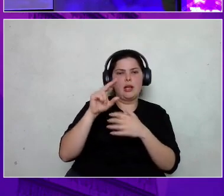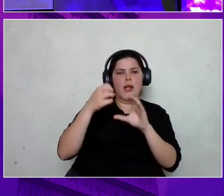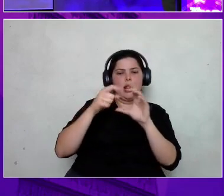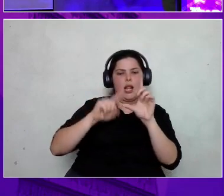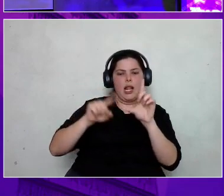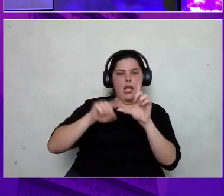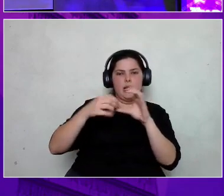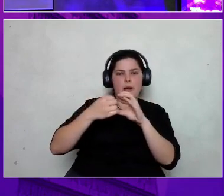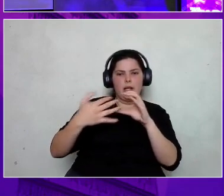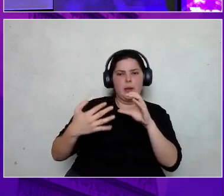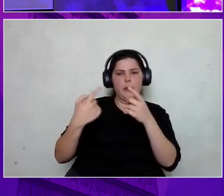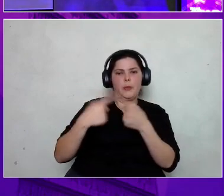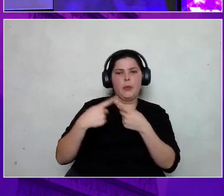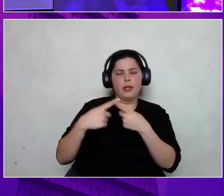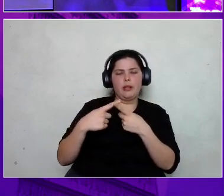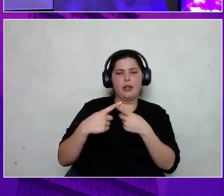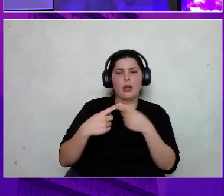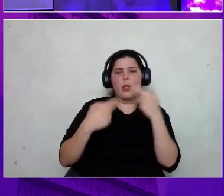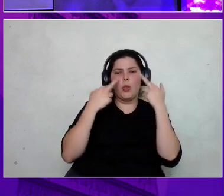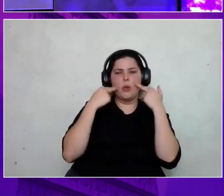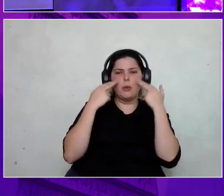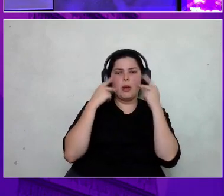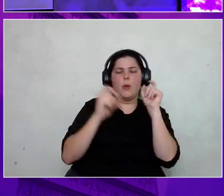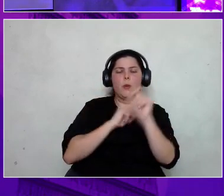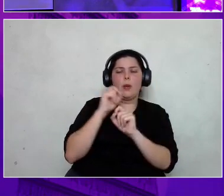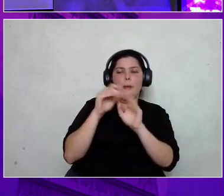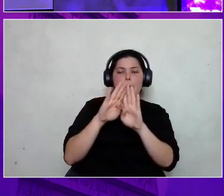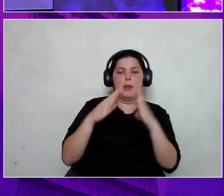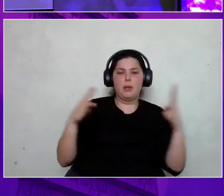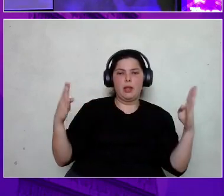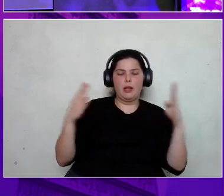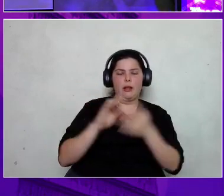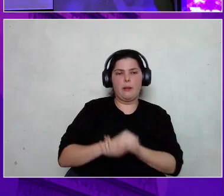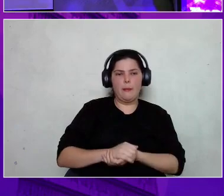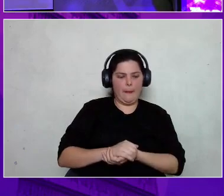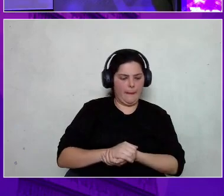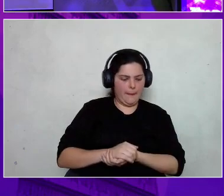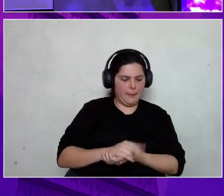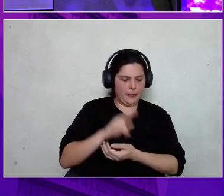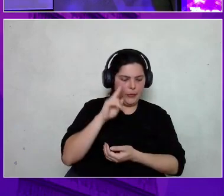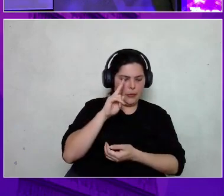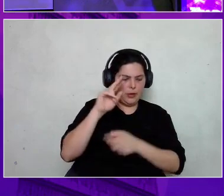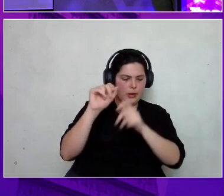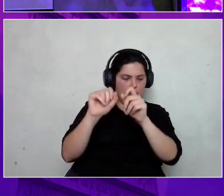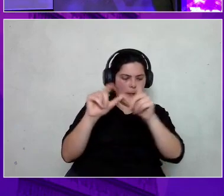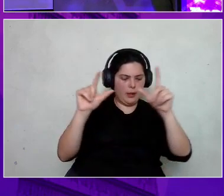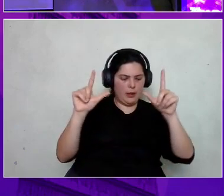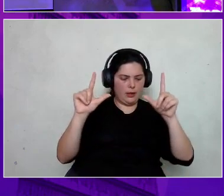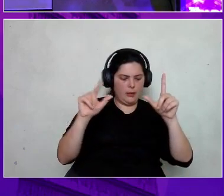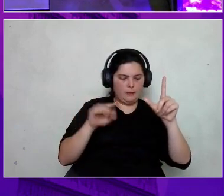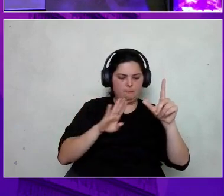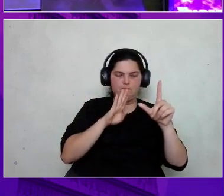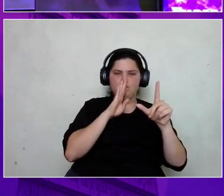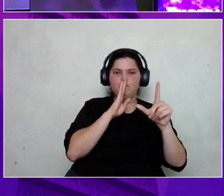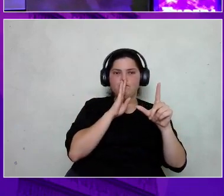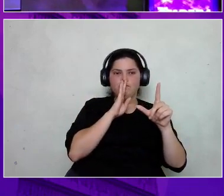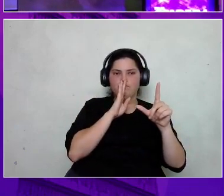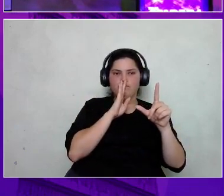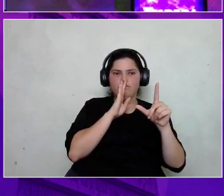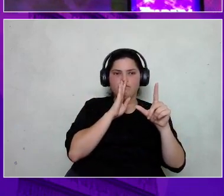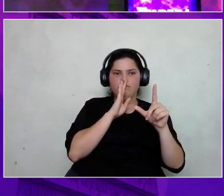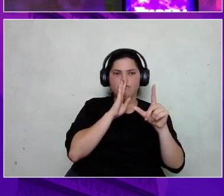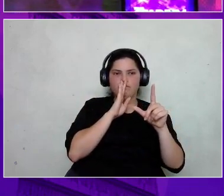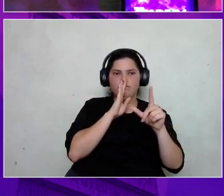Porque é muito comum a gente chegar numa biblioteca, olhar aquela placa lá de silêncio, né? Tá só aquela mão na boca, falando assim,